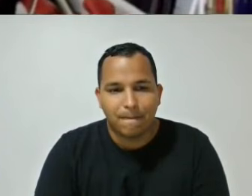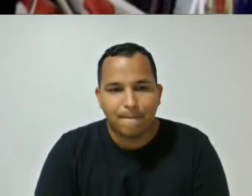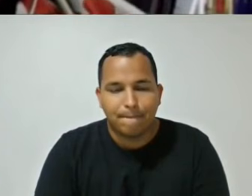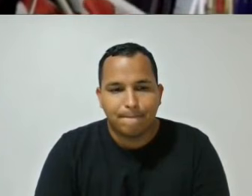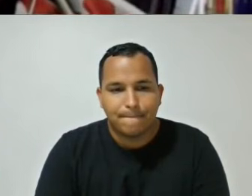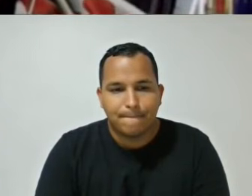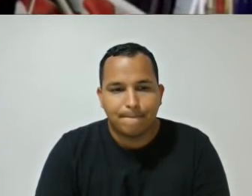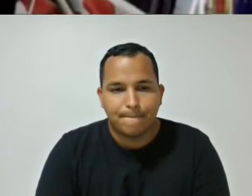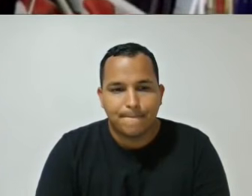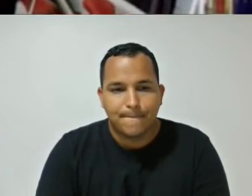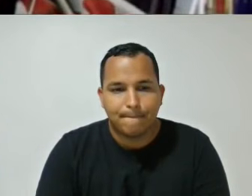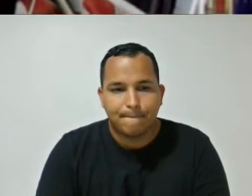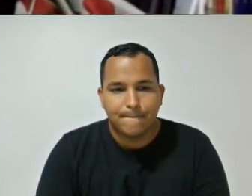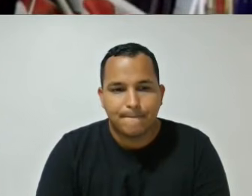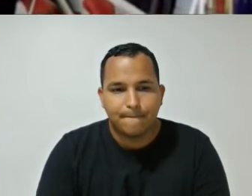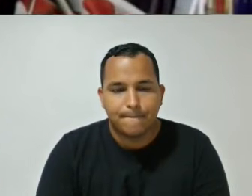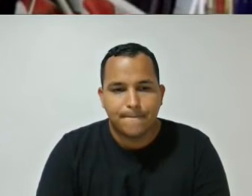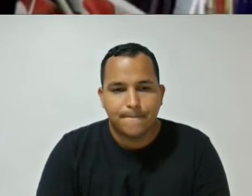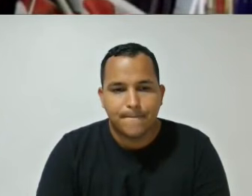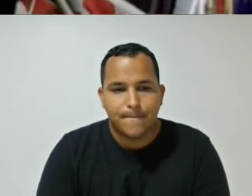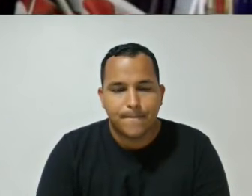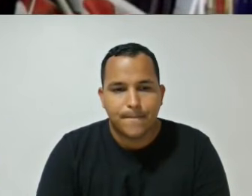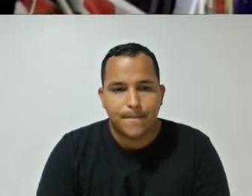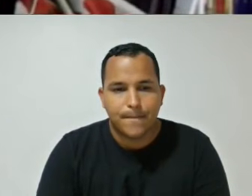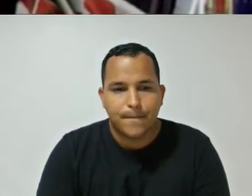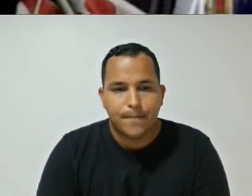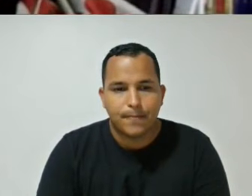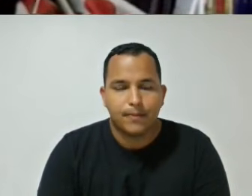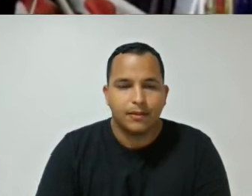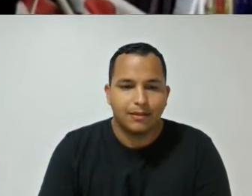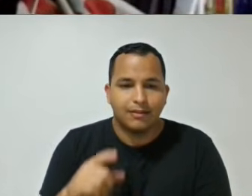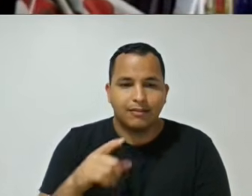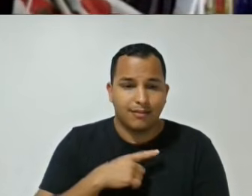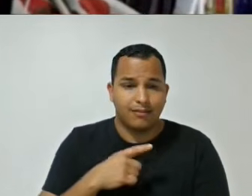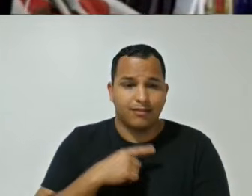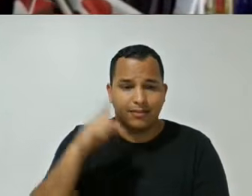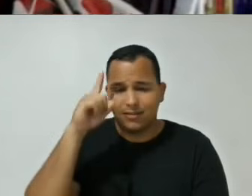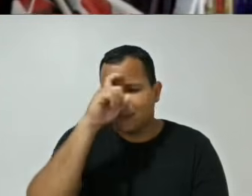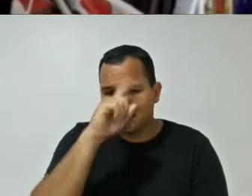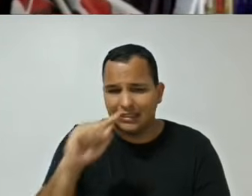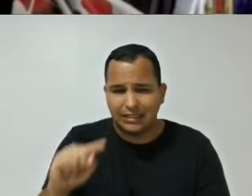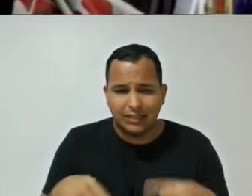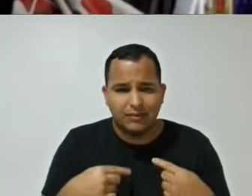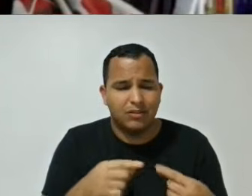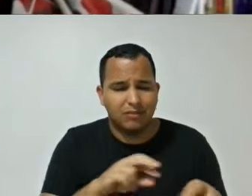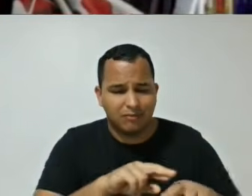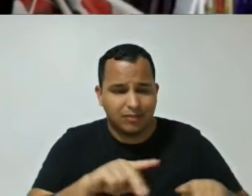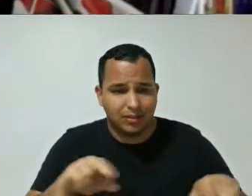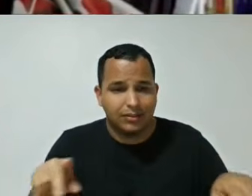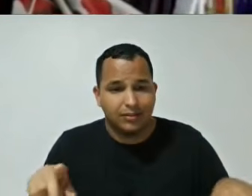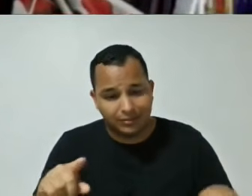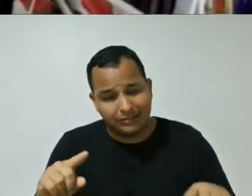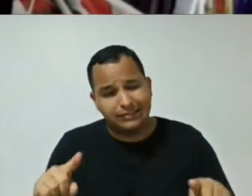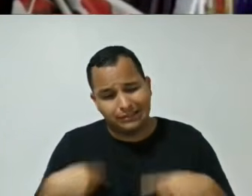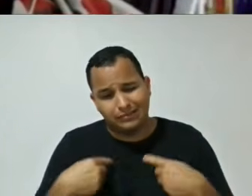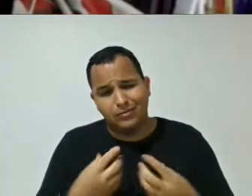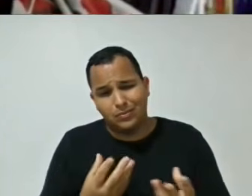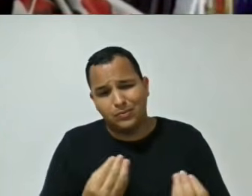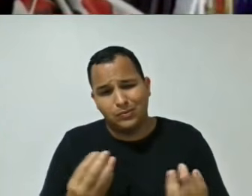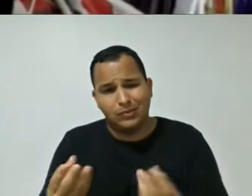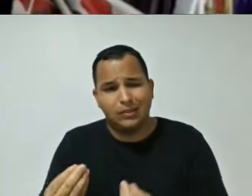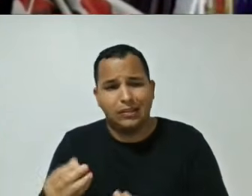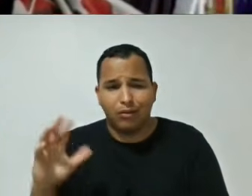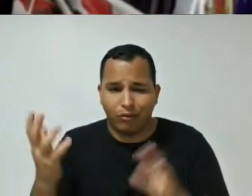E eu estou lembrando aqui do Fritz, a gente falou assim, dessa questão das dificuldades, né? É porque a gente tinha bastante dificuldades, né, para poder realizar as